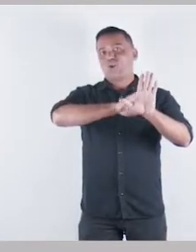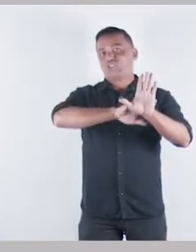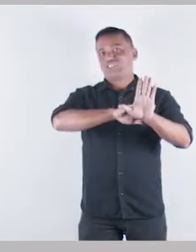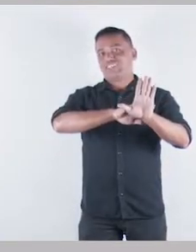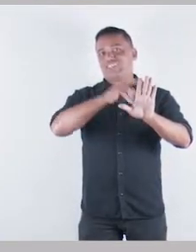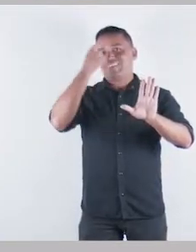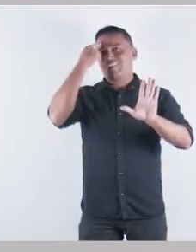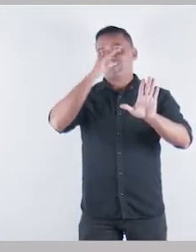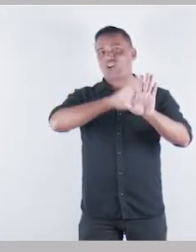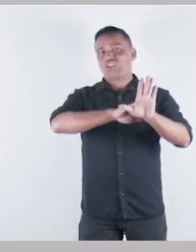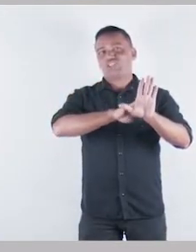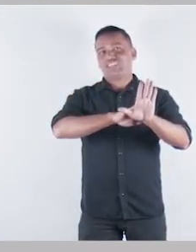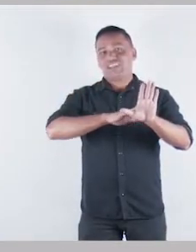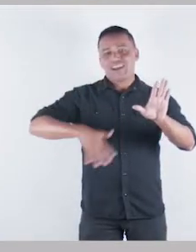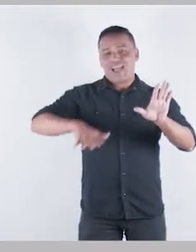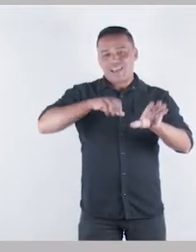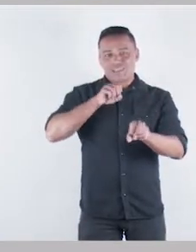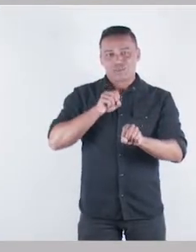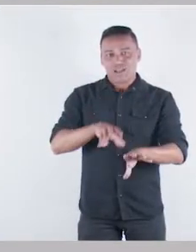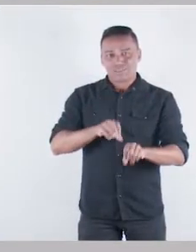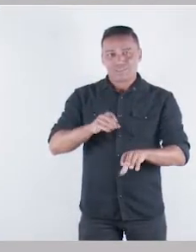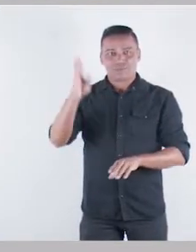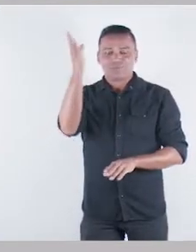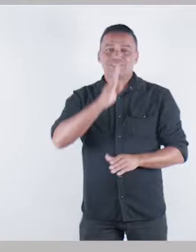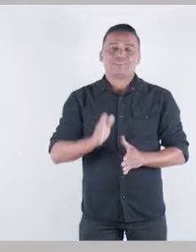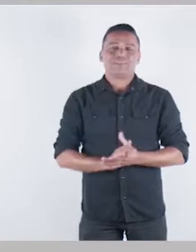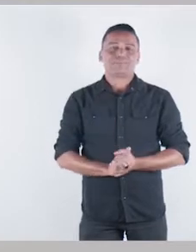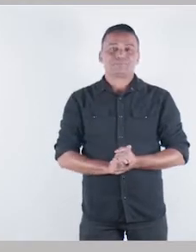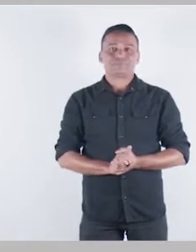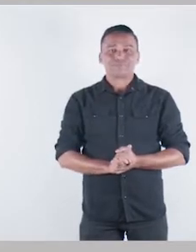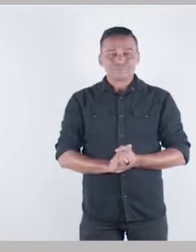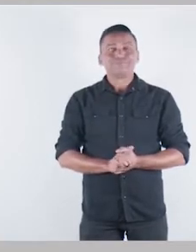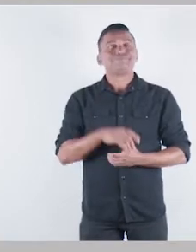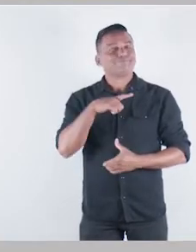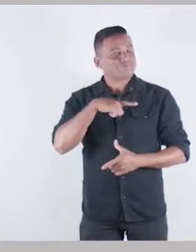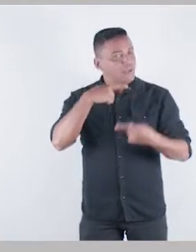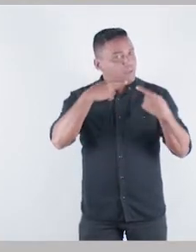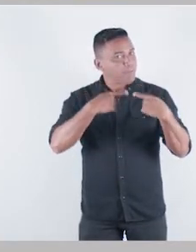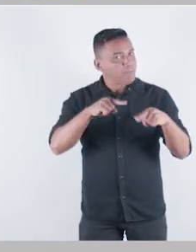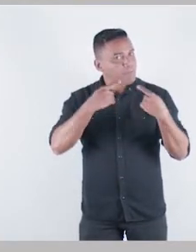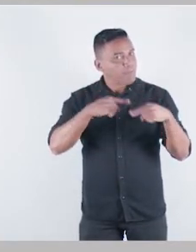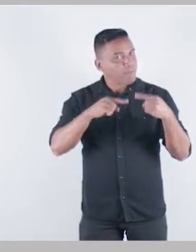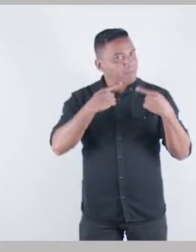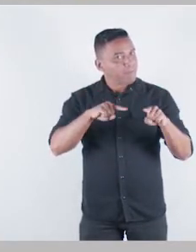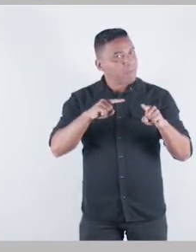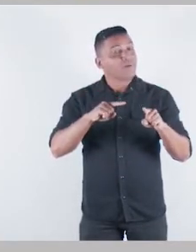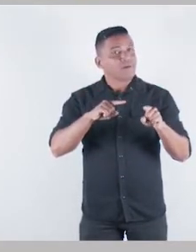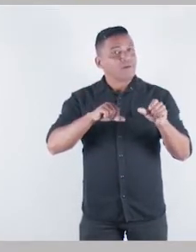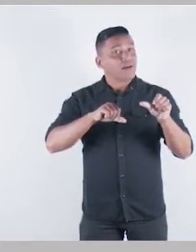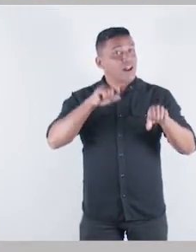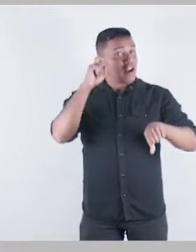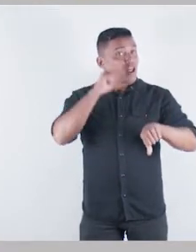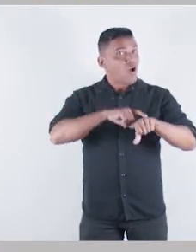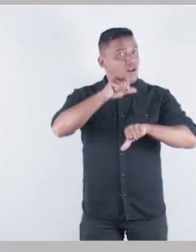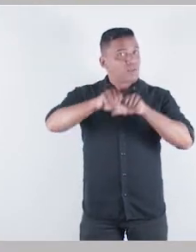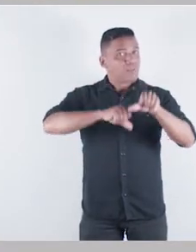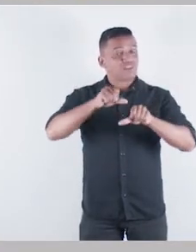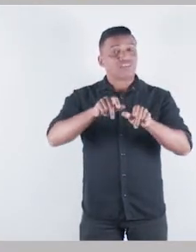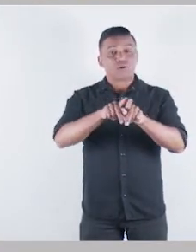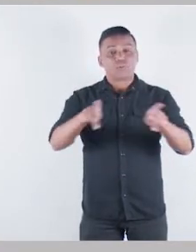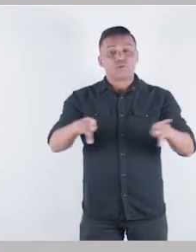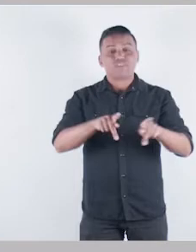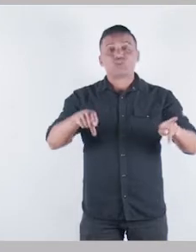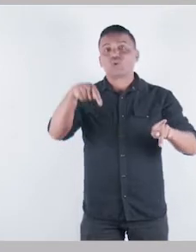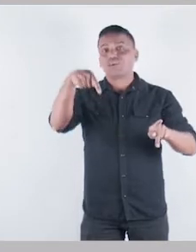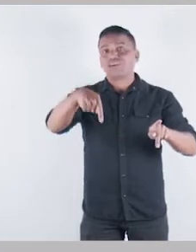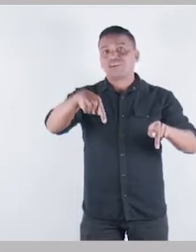né, da educação brasileira. E ali nós fazemos boas provocações a respeito de uma reflexão disso, de como o professor está atuando